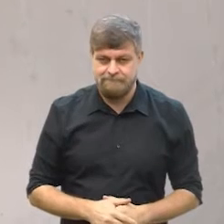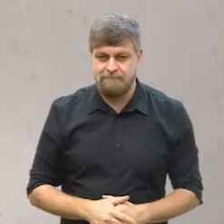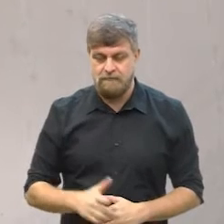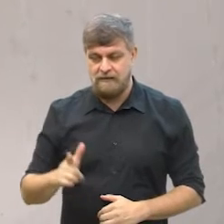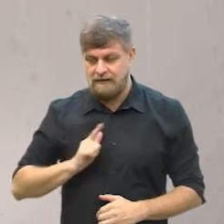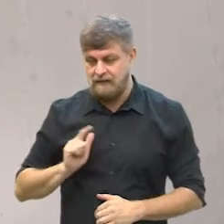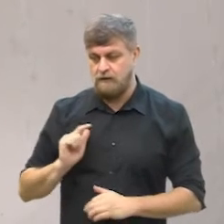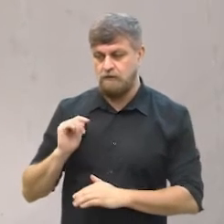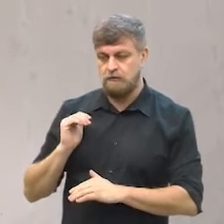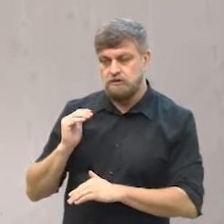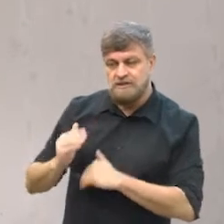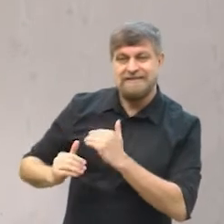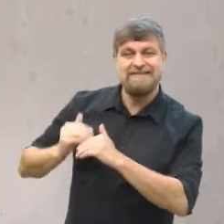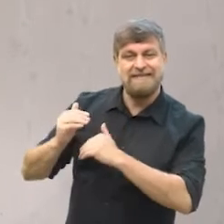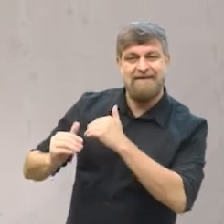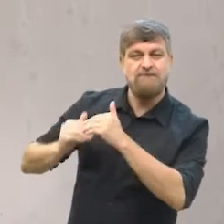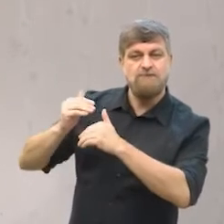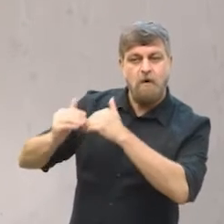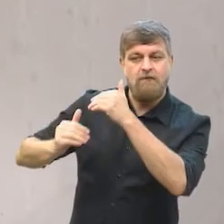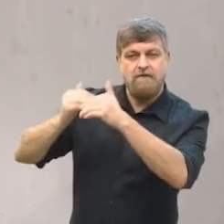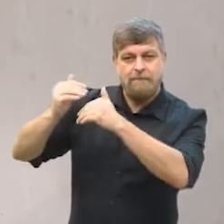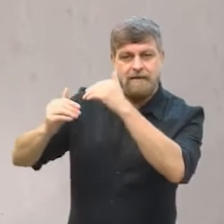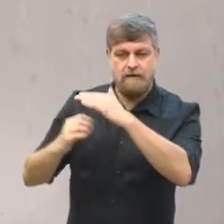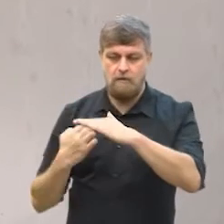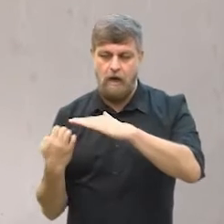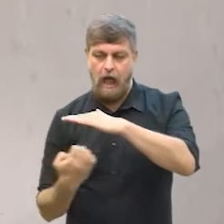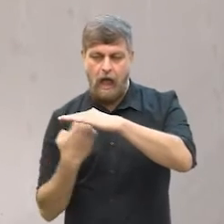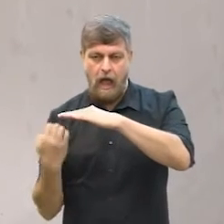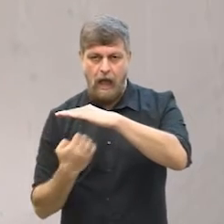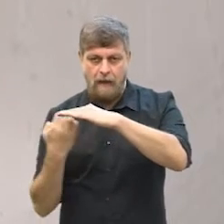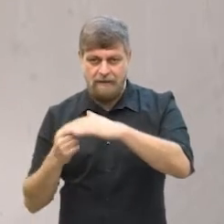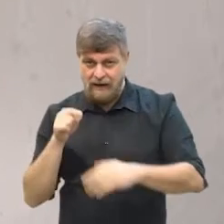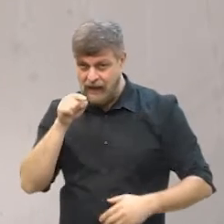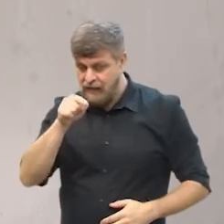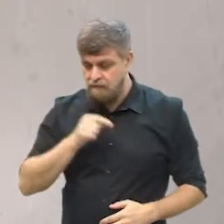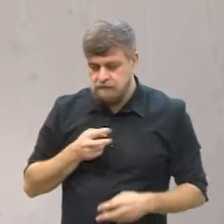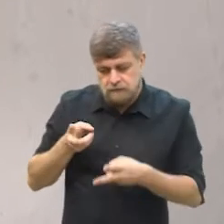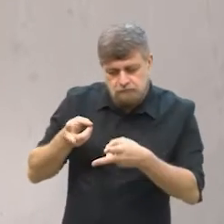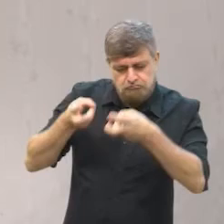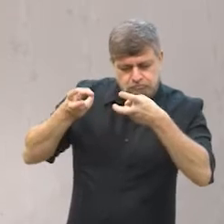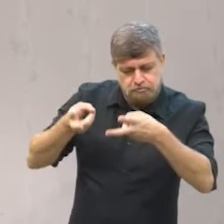a desenvolver o negócio e onde é que